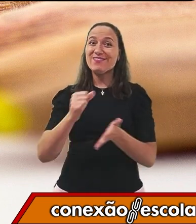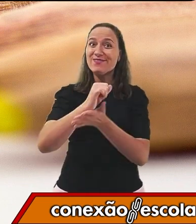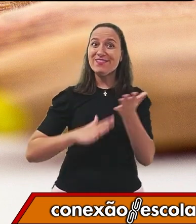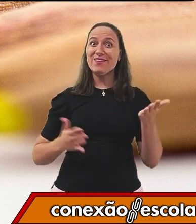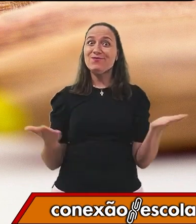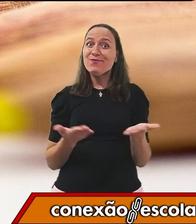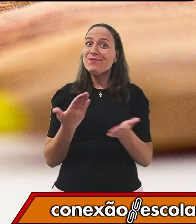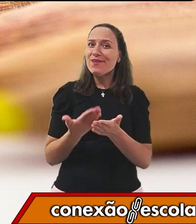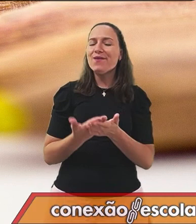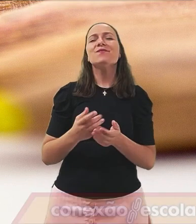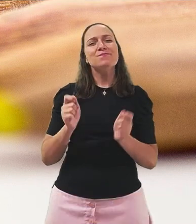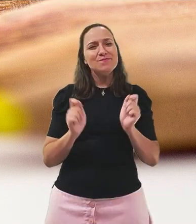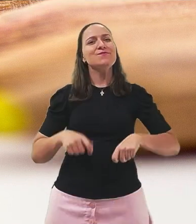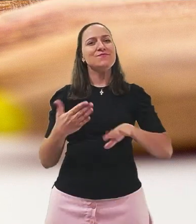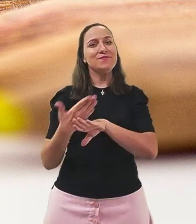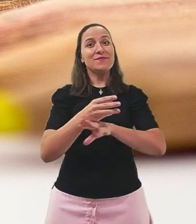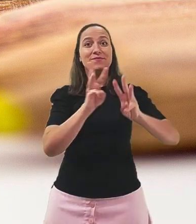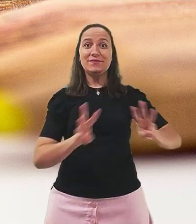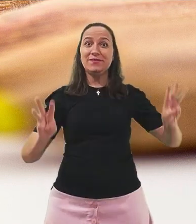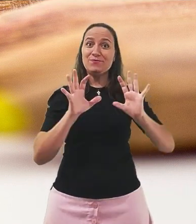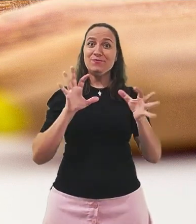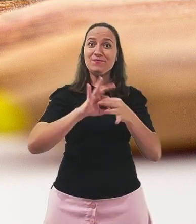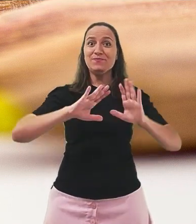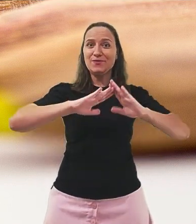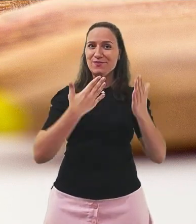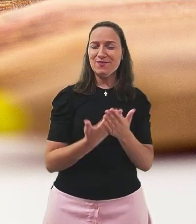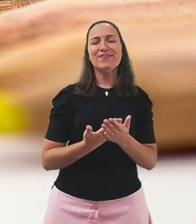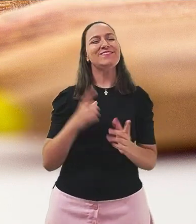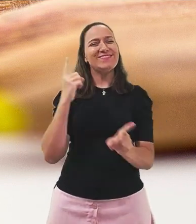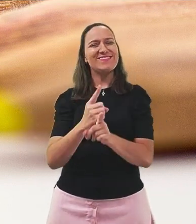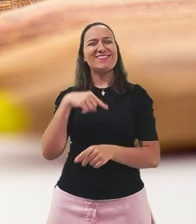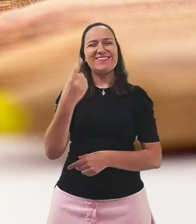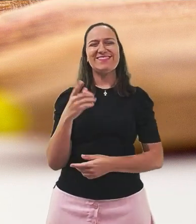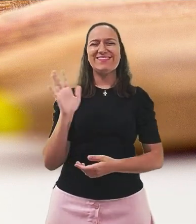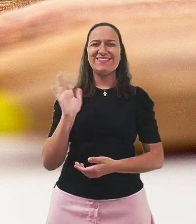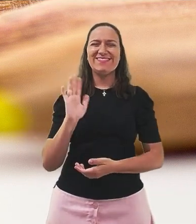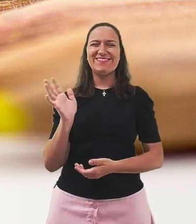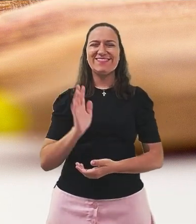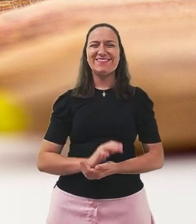encontra lá no portal Conexão Escola. Não deixe de acessar e até a próxima.